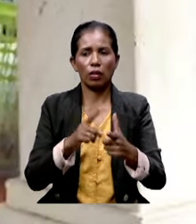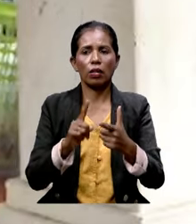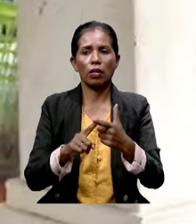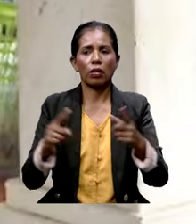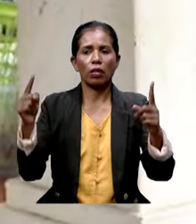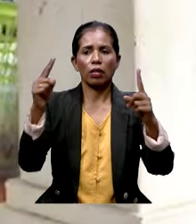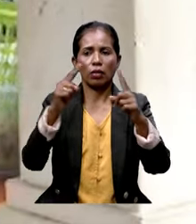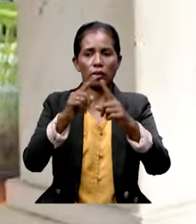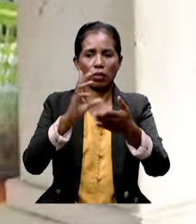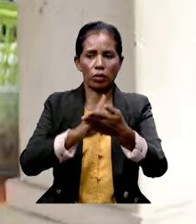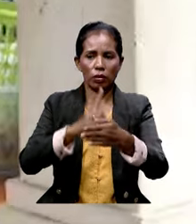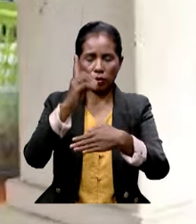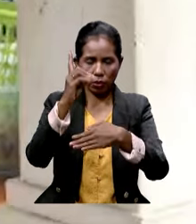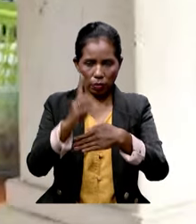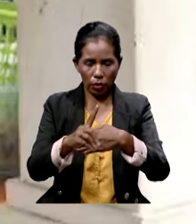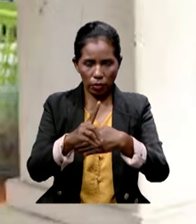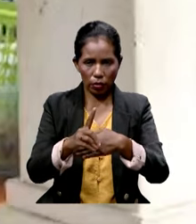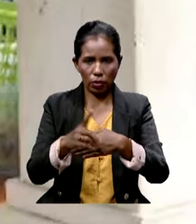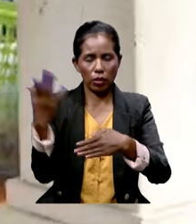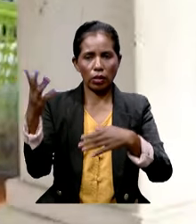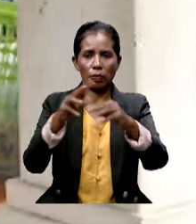pa desenvolvimento urbano.